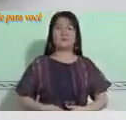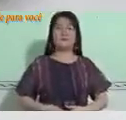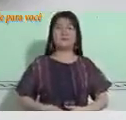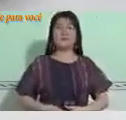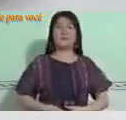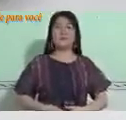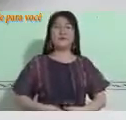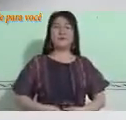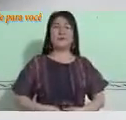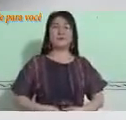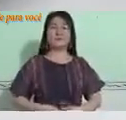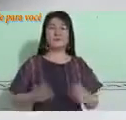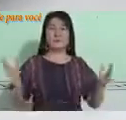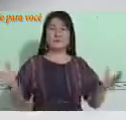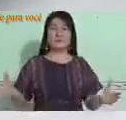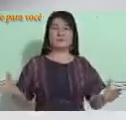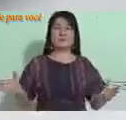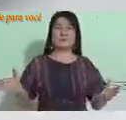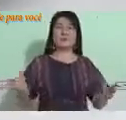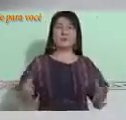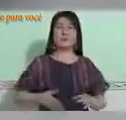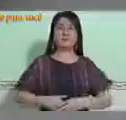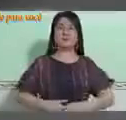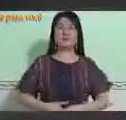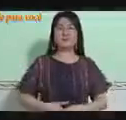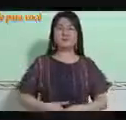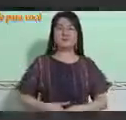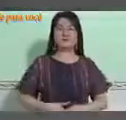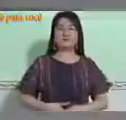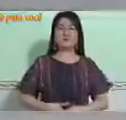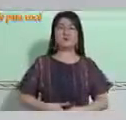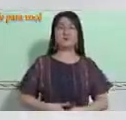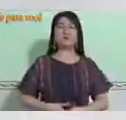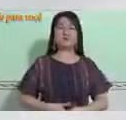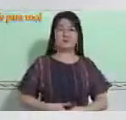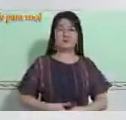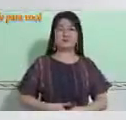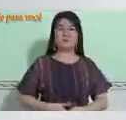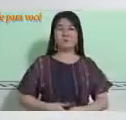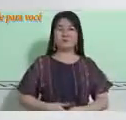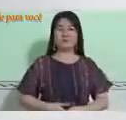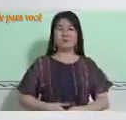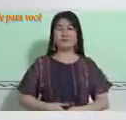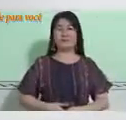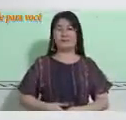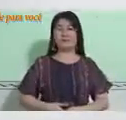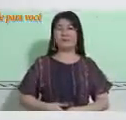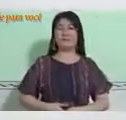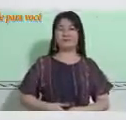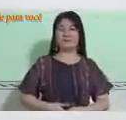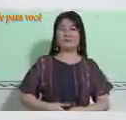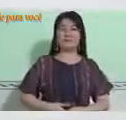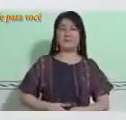Sabe-se que o tremor é essencial está relacionado à genética, mas a sua causa ainda não foi totalmente esclarecida, e